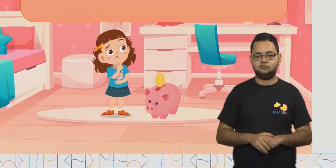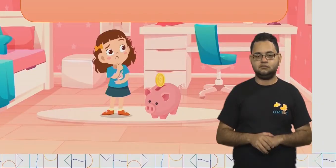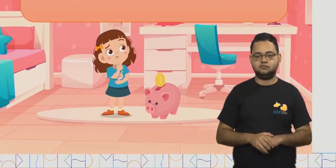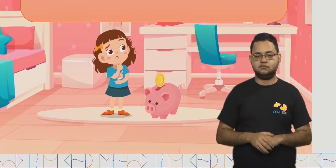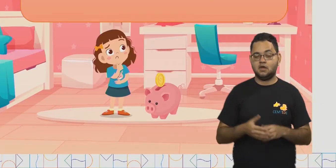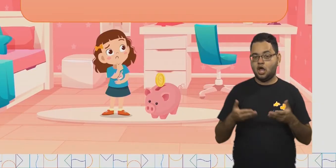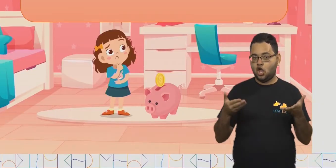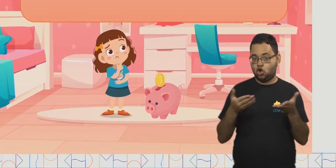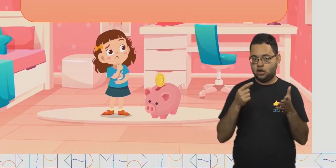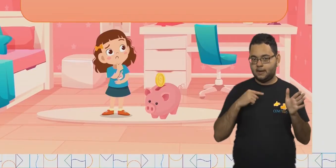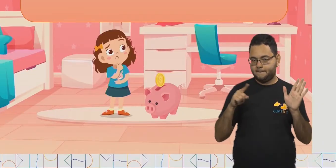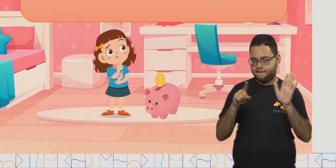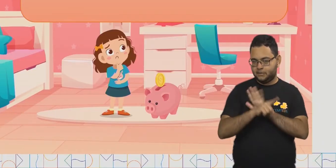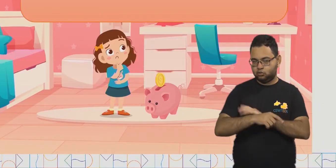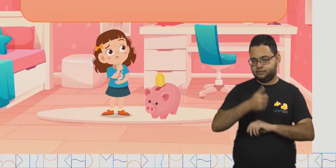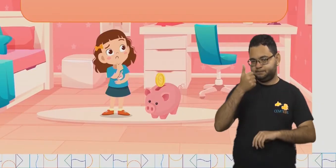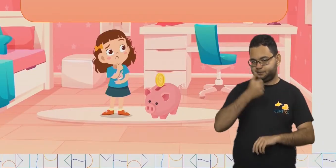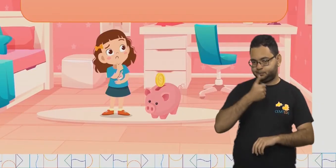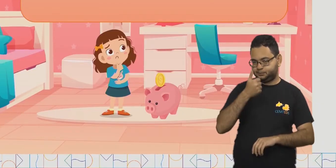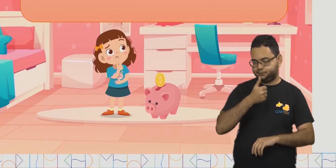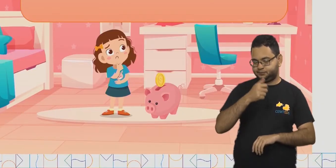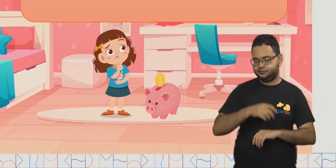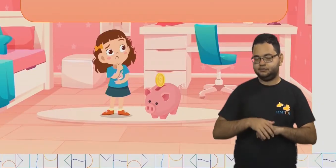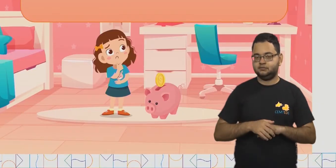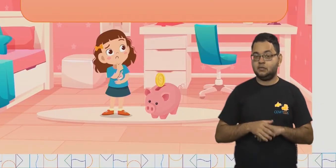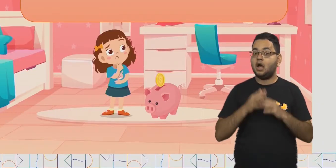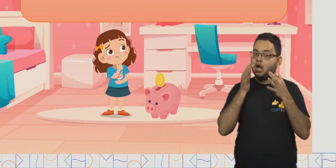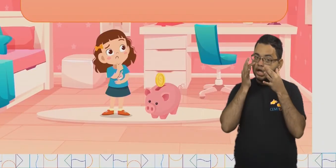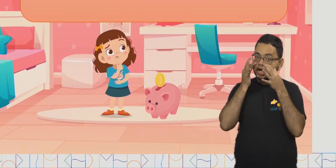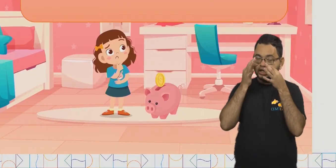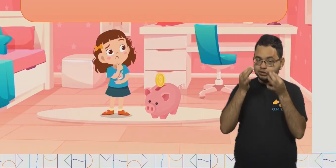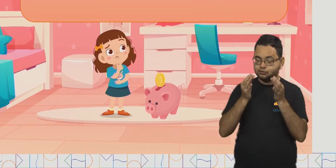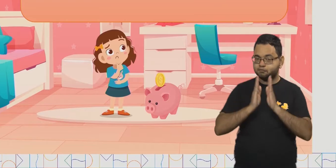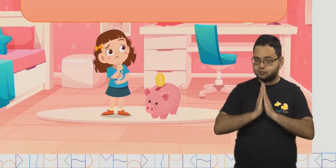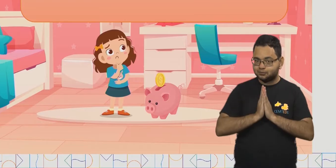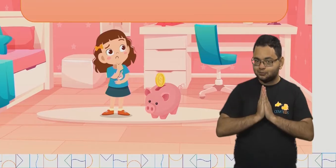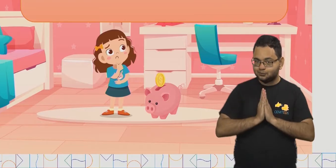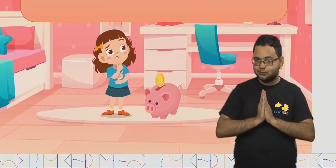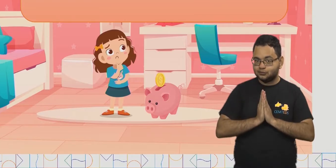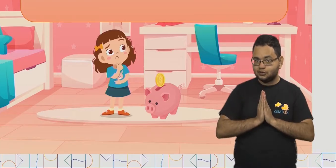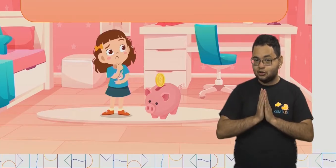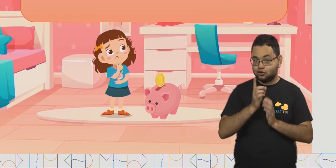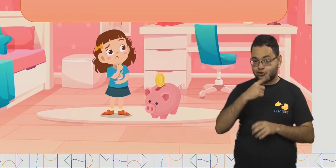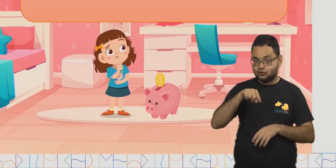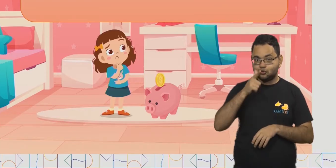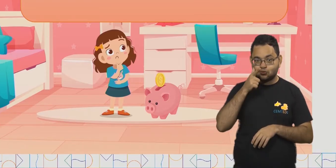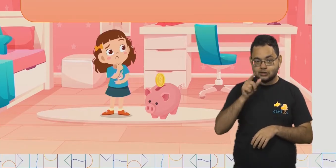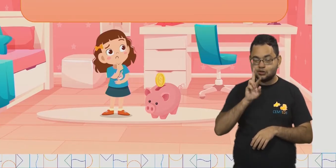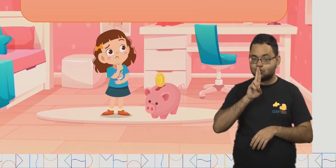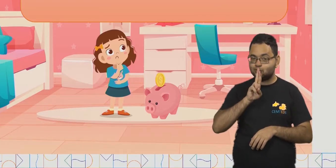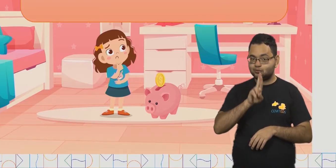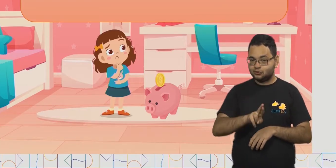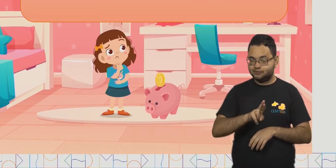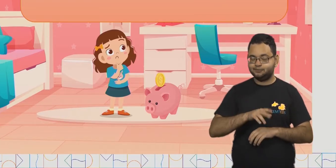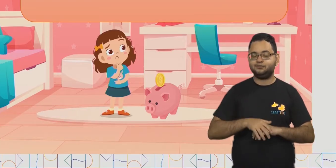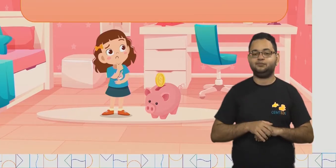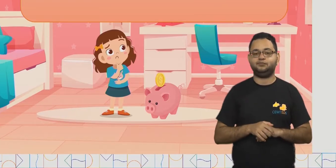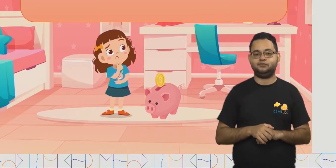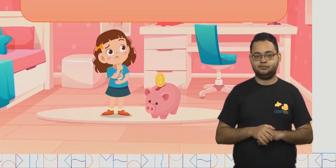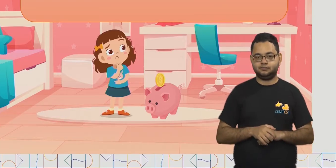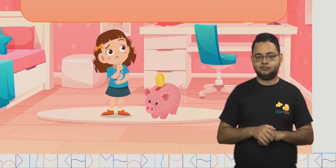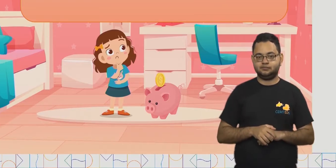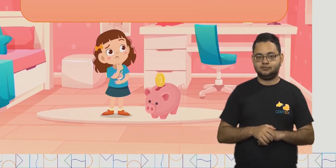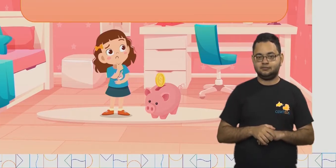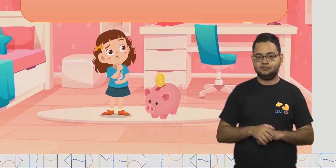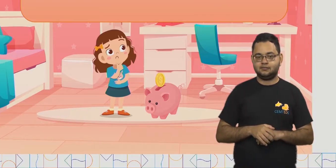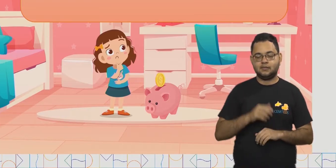e vamos agora para nossa primeira atividade prestem muita atenção para vocês acertarem tudo bem